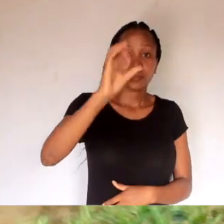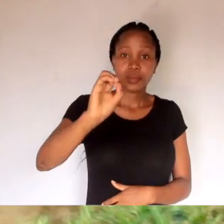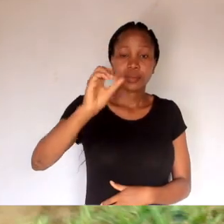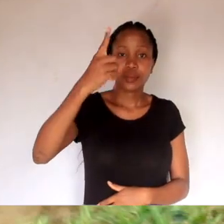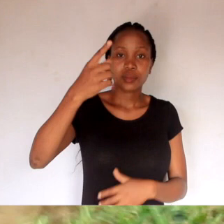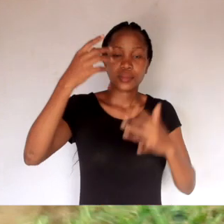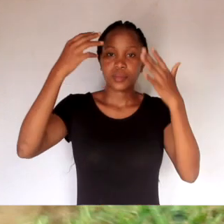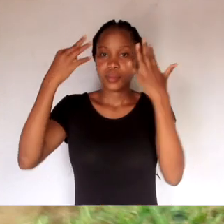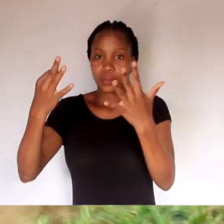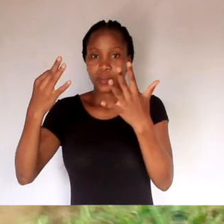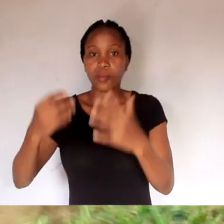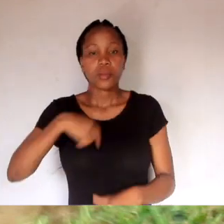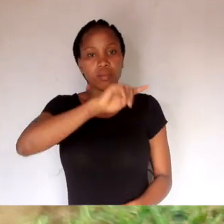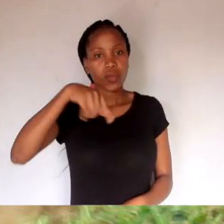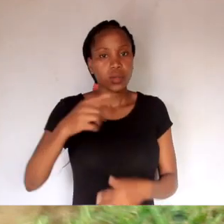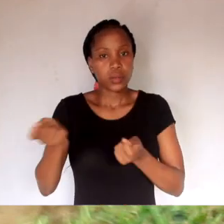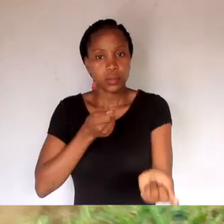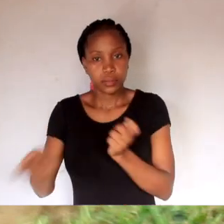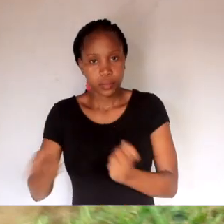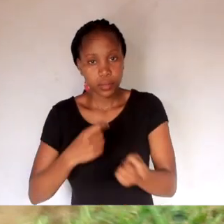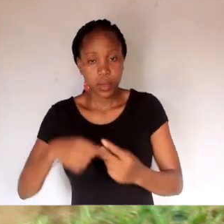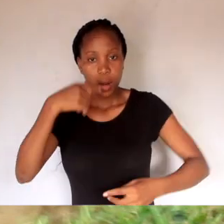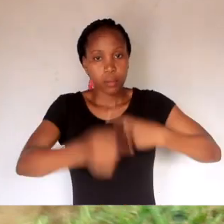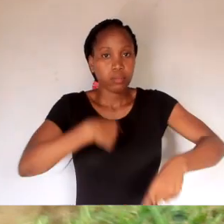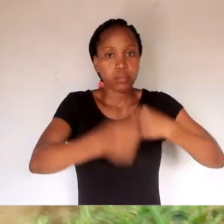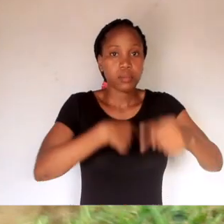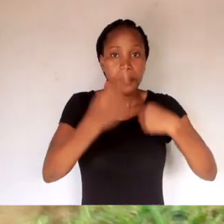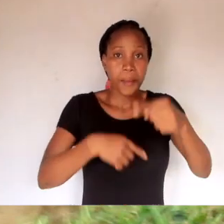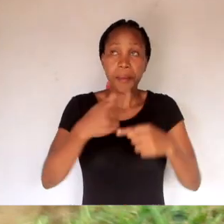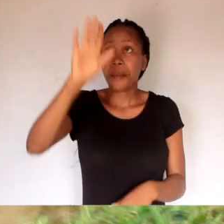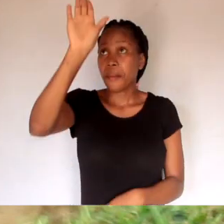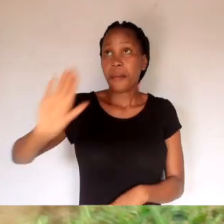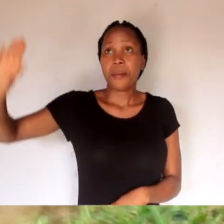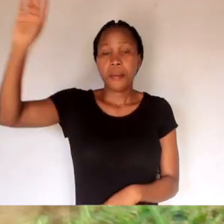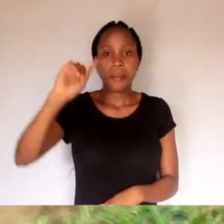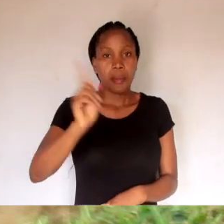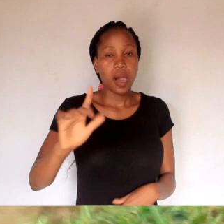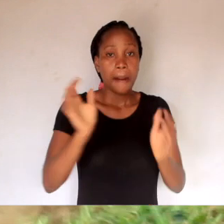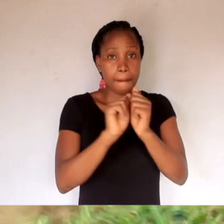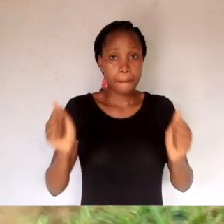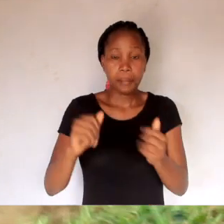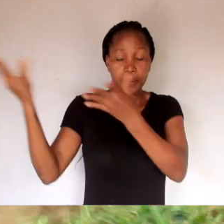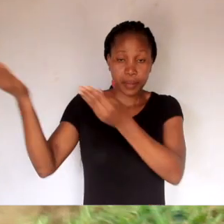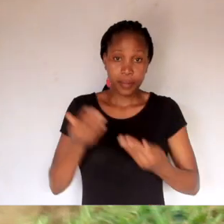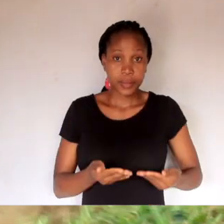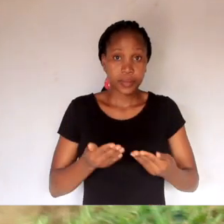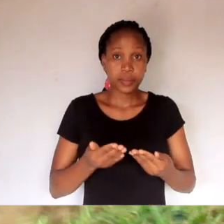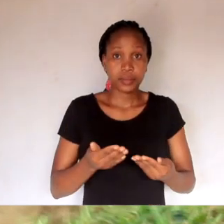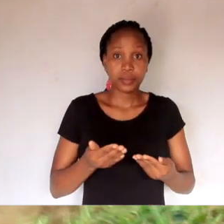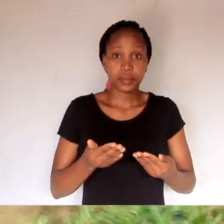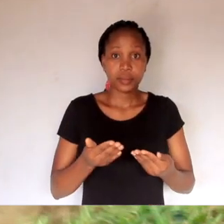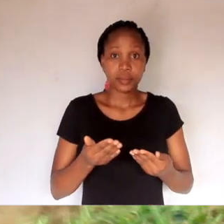de liderar processos ao nível nacional. Era também trazer as organizações, as redes de outras instituições e